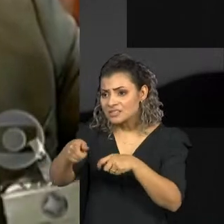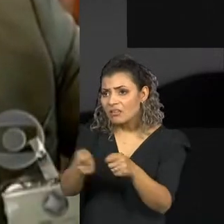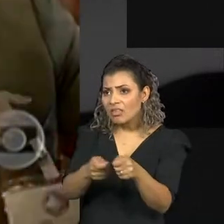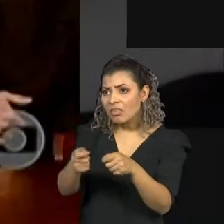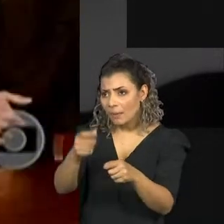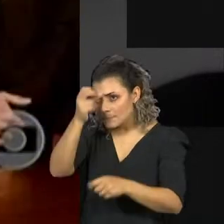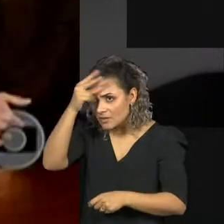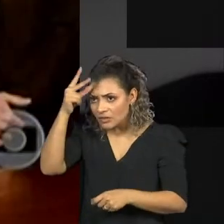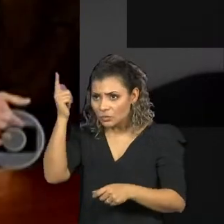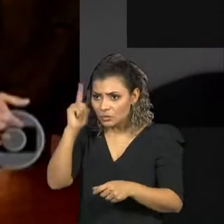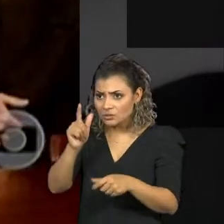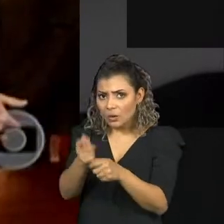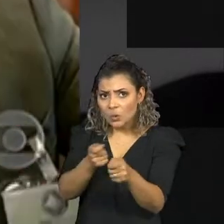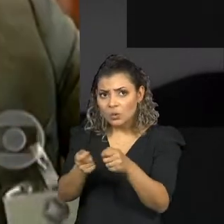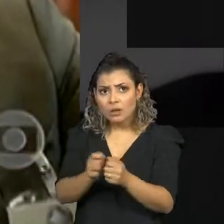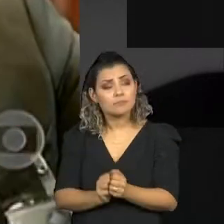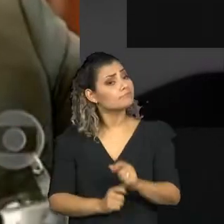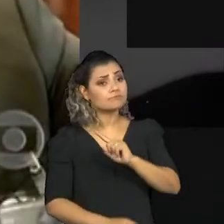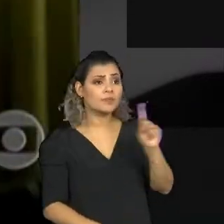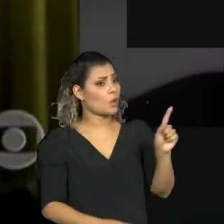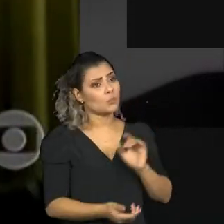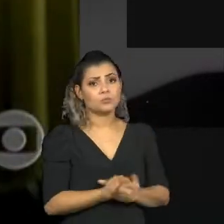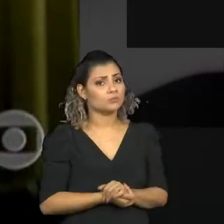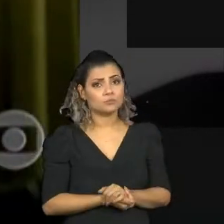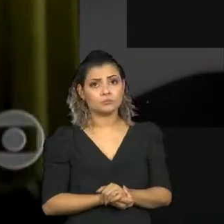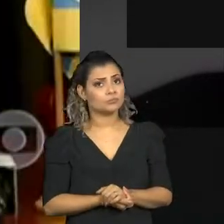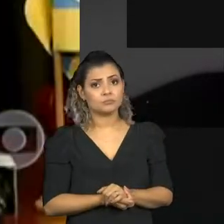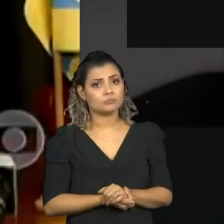a prefeitura? Não. Não?